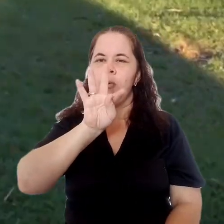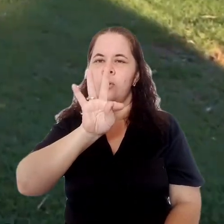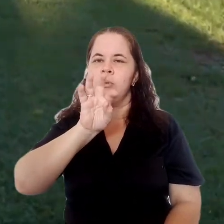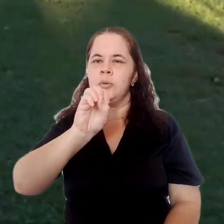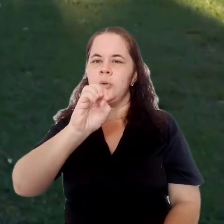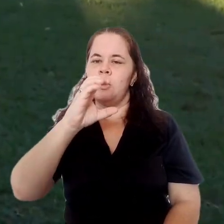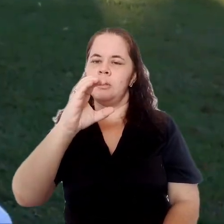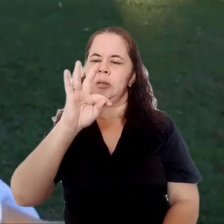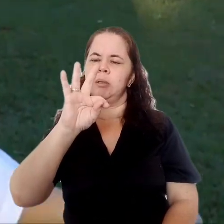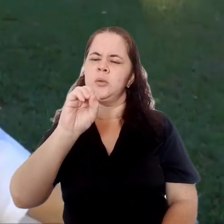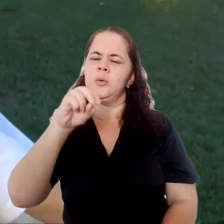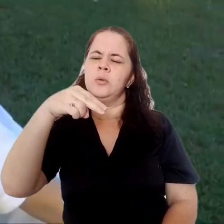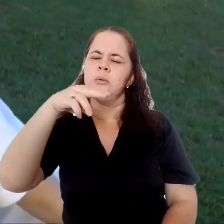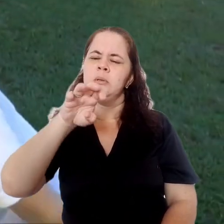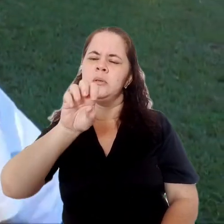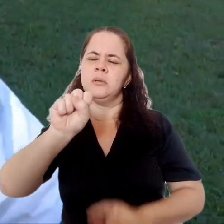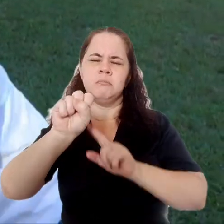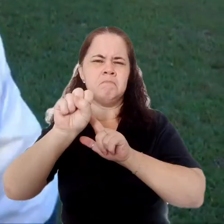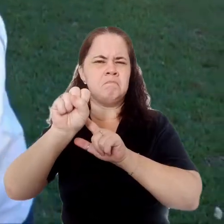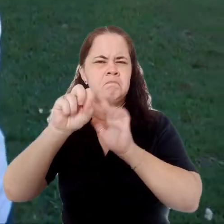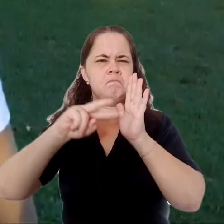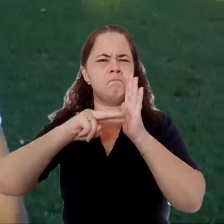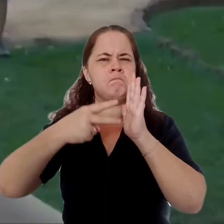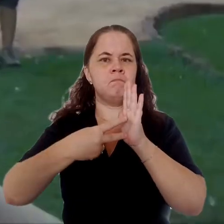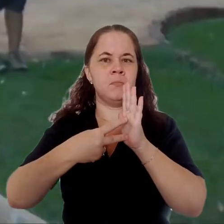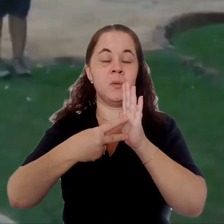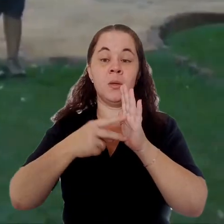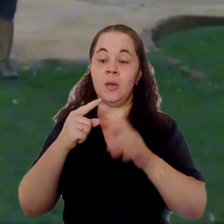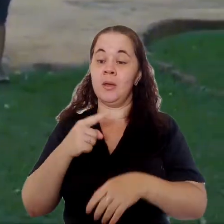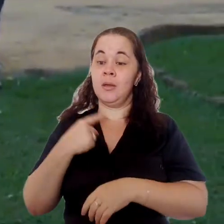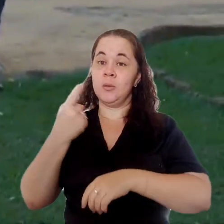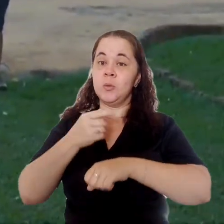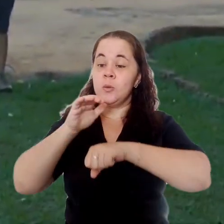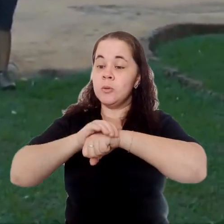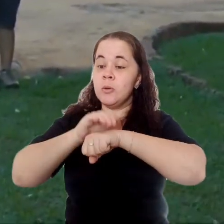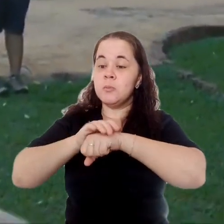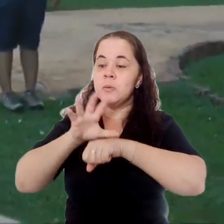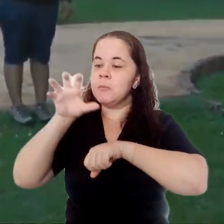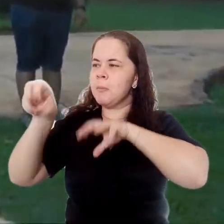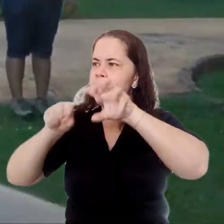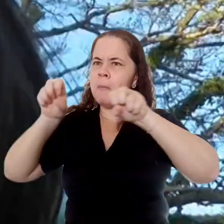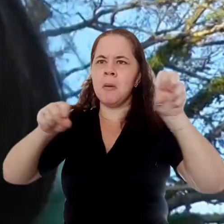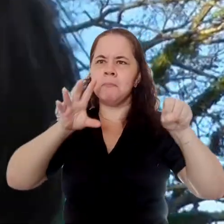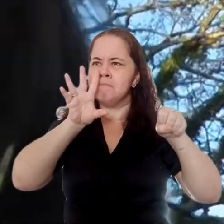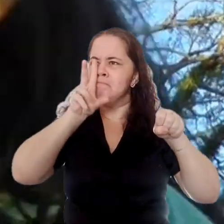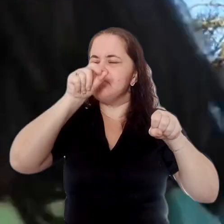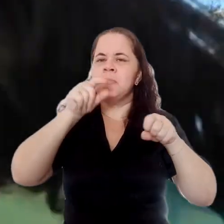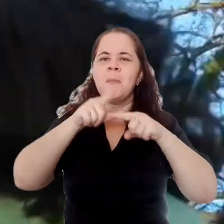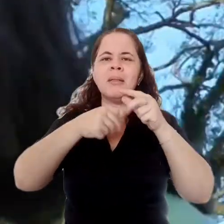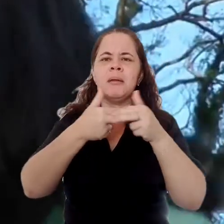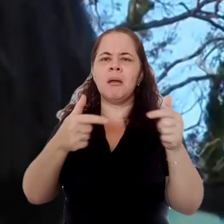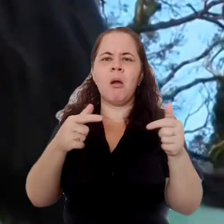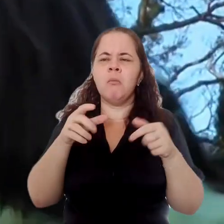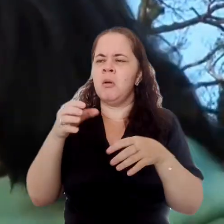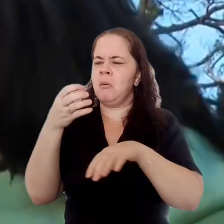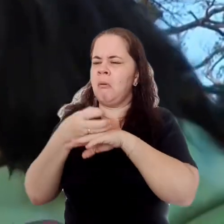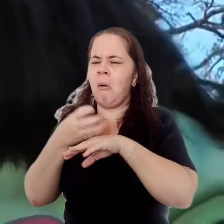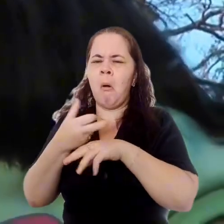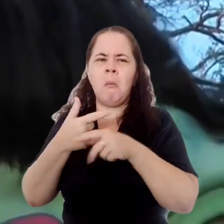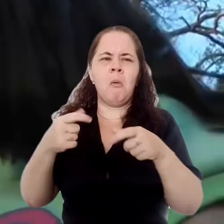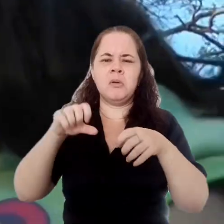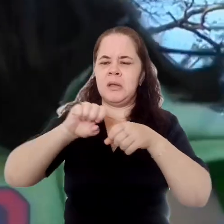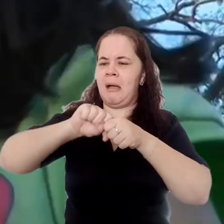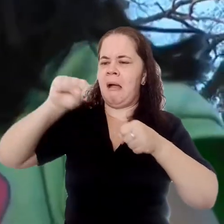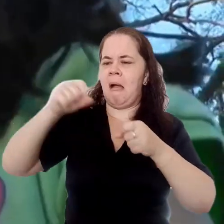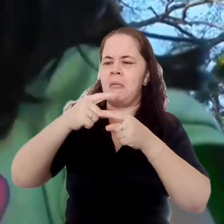de se divertir, e esses brinquedos eram produzidos por instrumentos que não eram fabricados, eram instrumentos tirados da natureza,